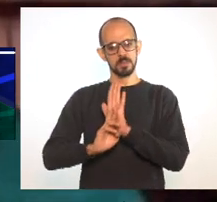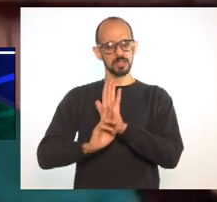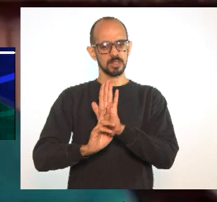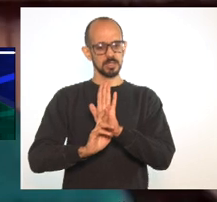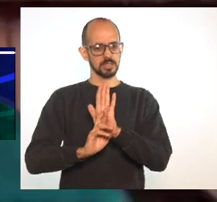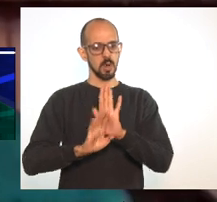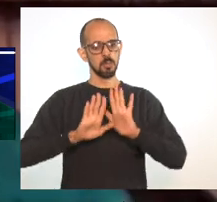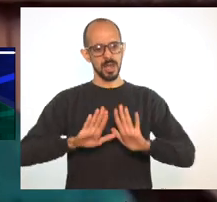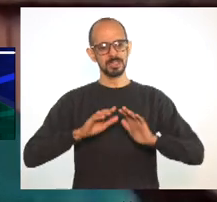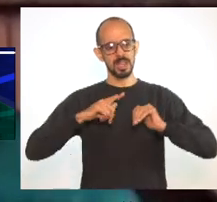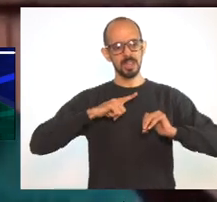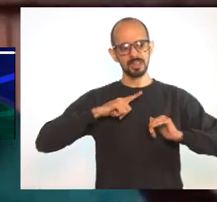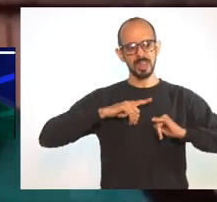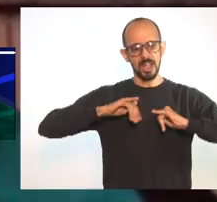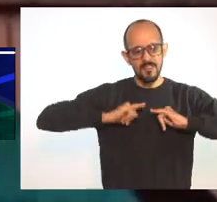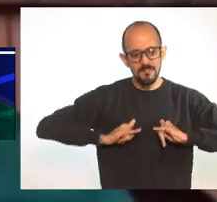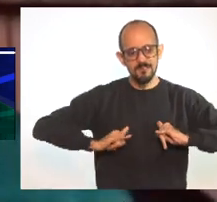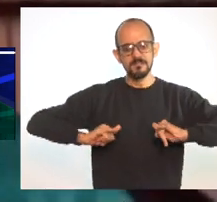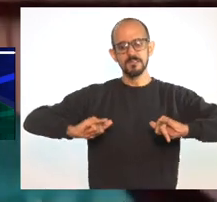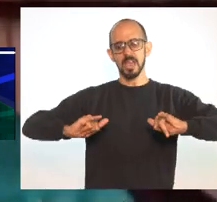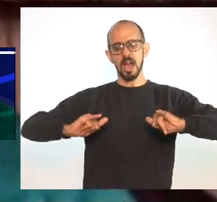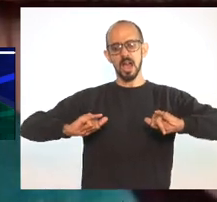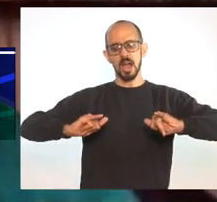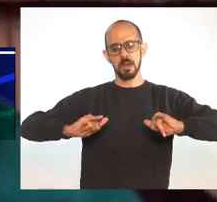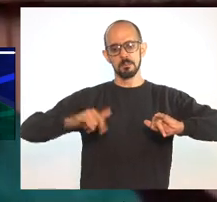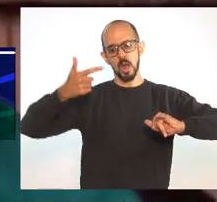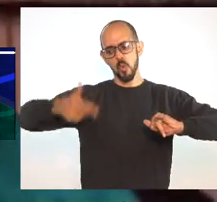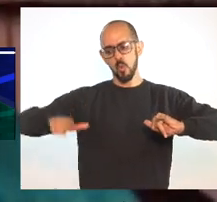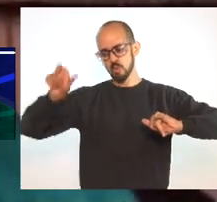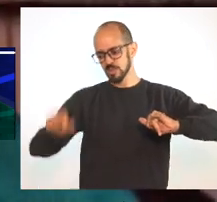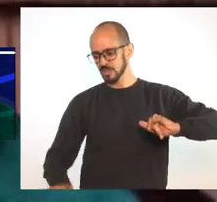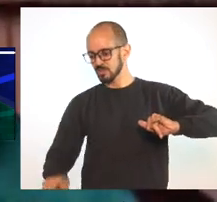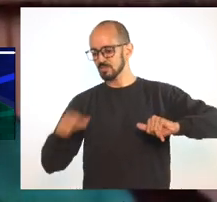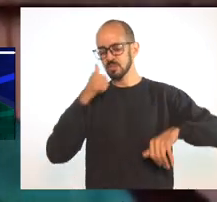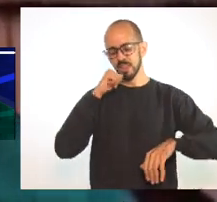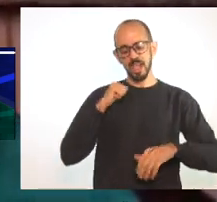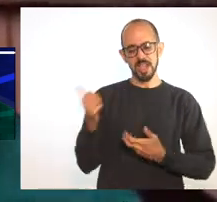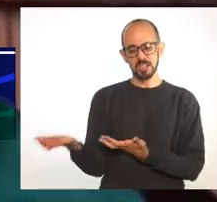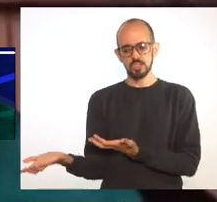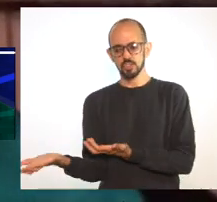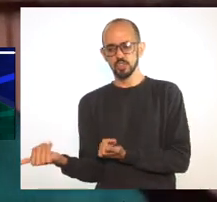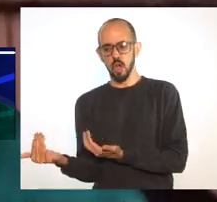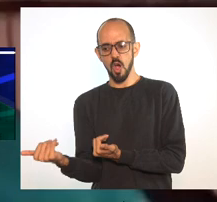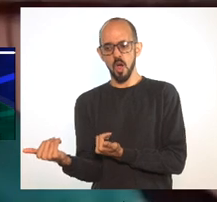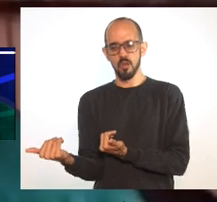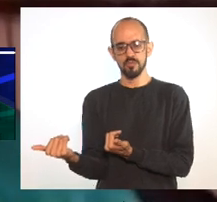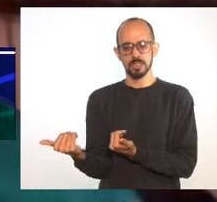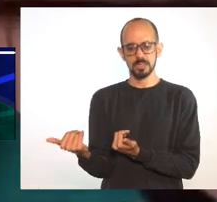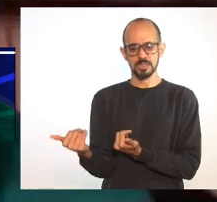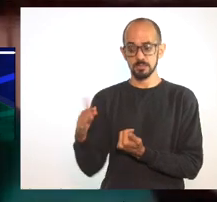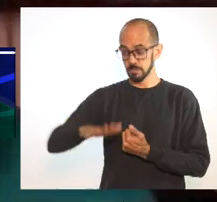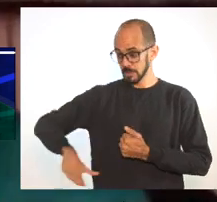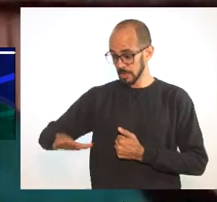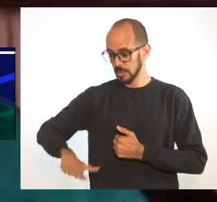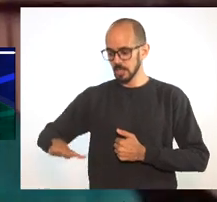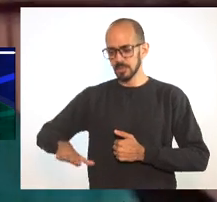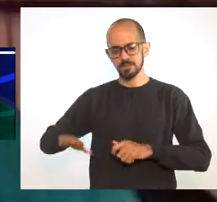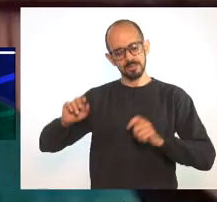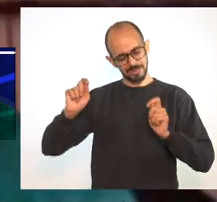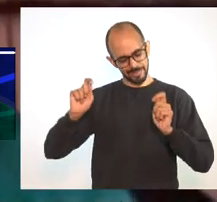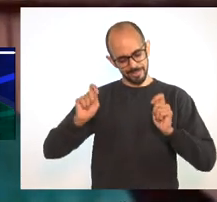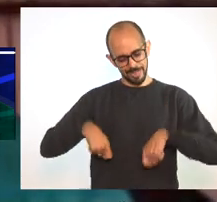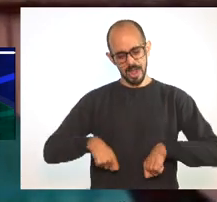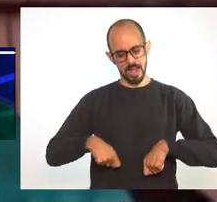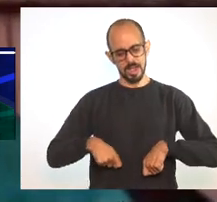uma mensagem para outras mulheres, adolescentes, jovens e meninas, que é possível.